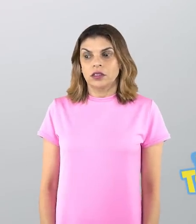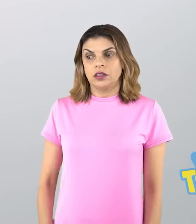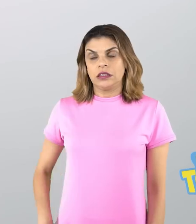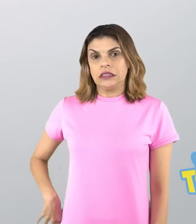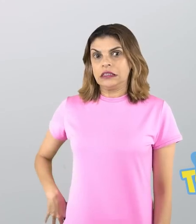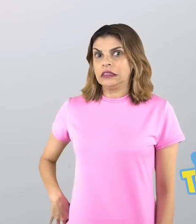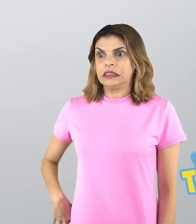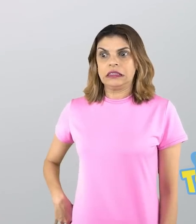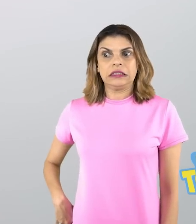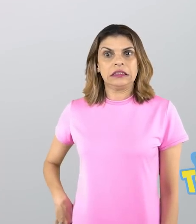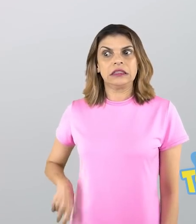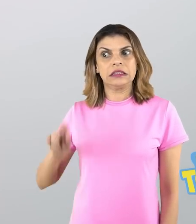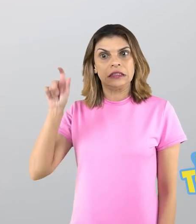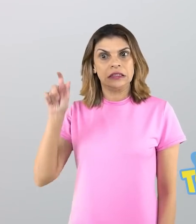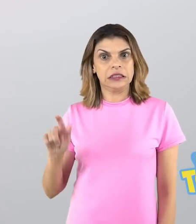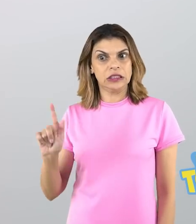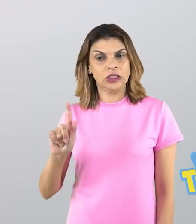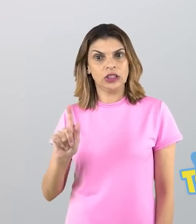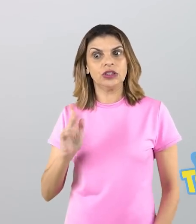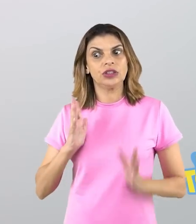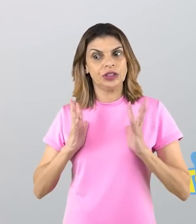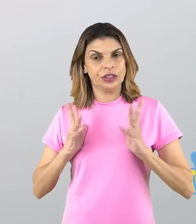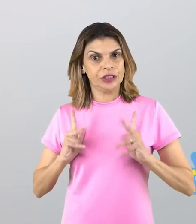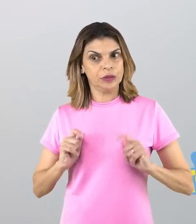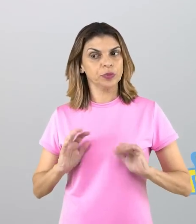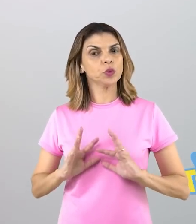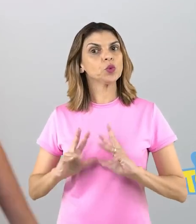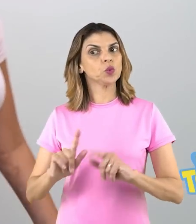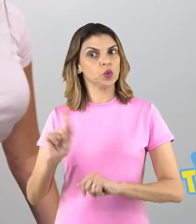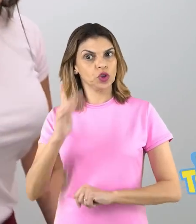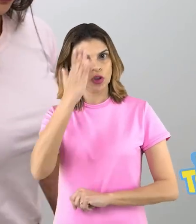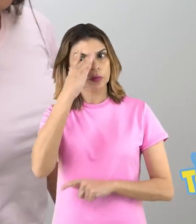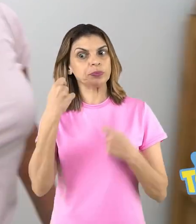Espero que agir limpe tudo antes da mãe dela chegar